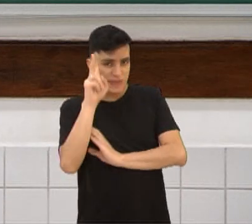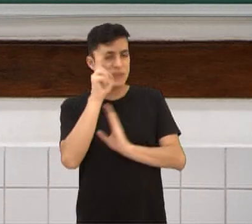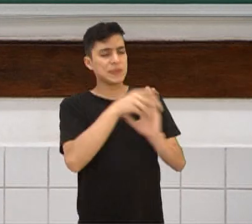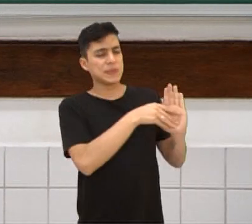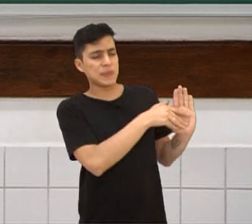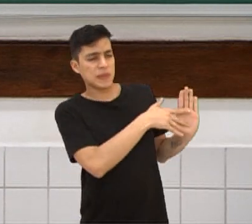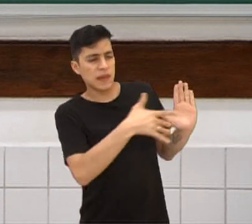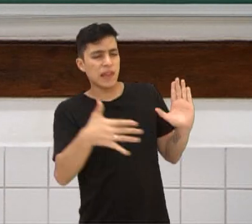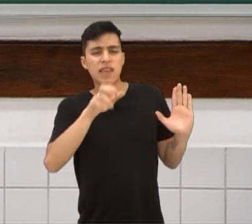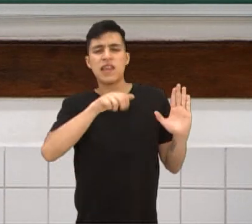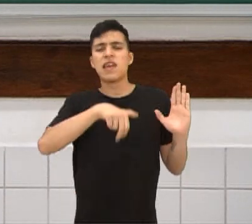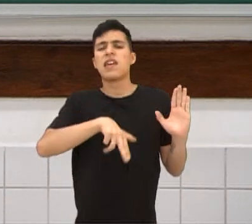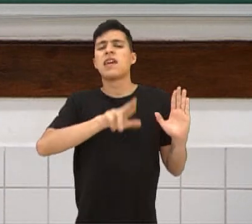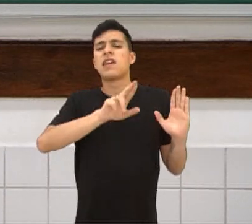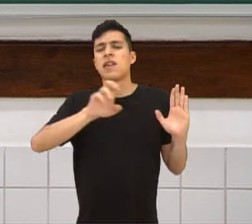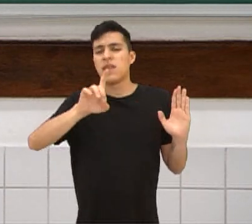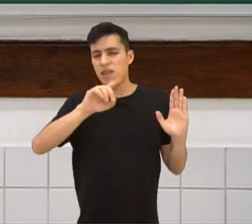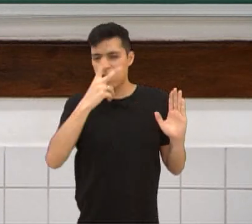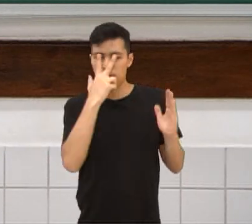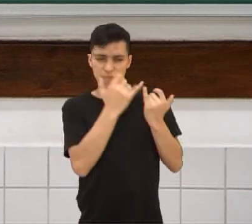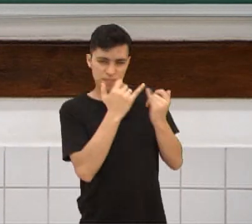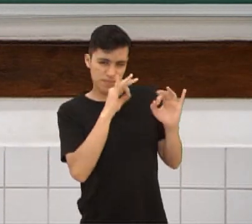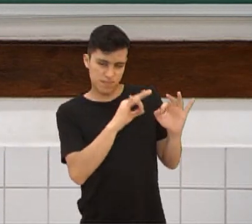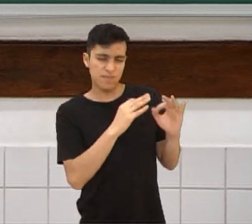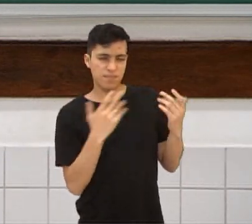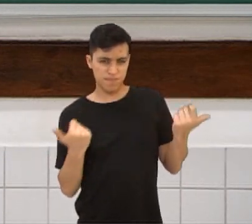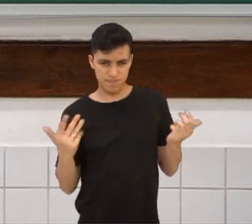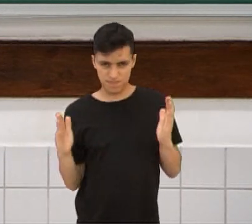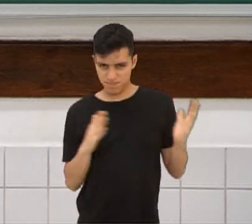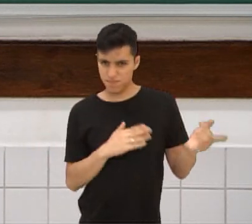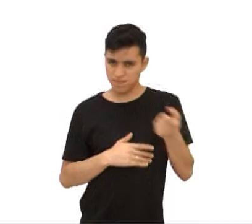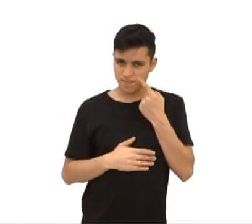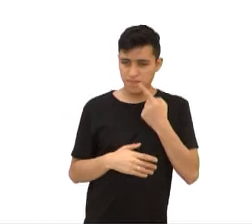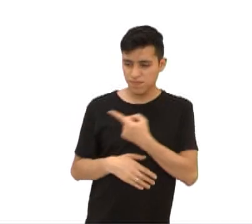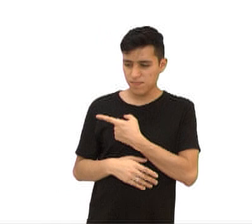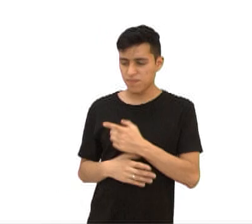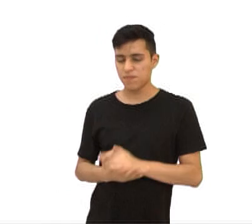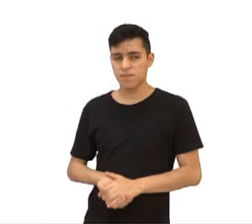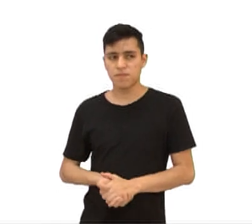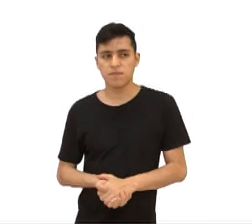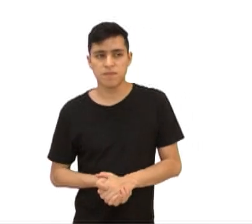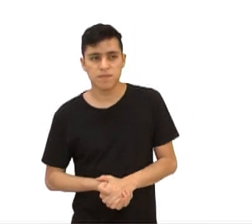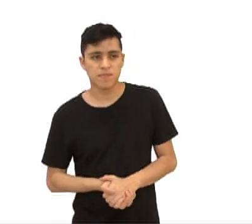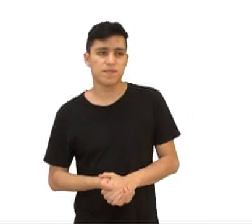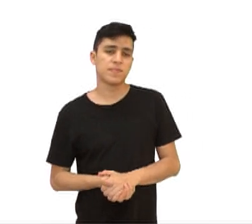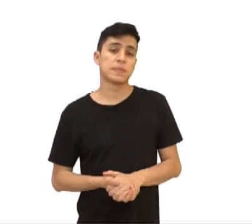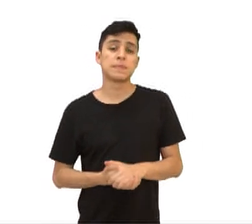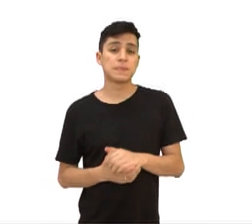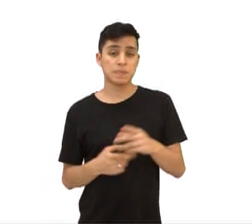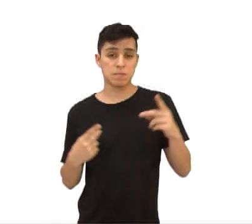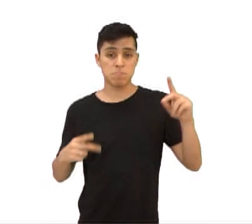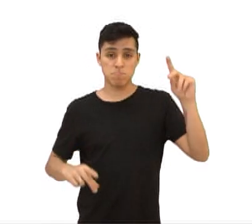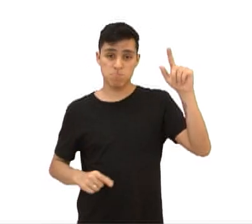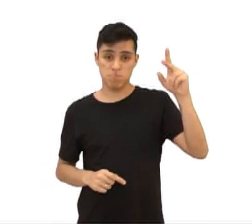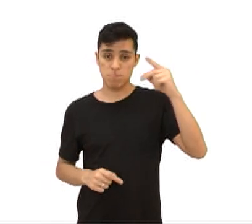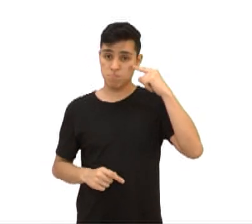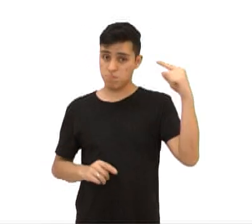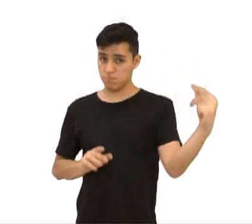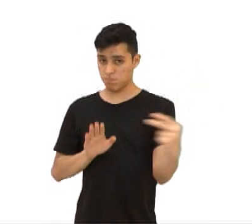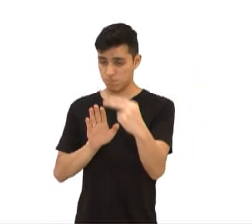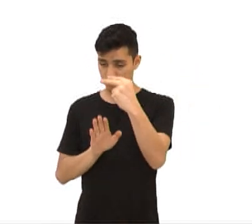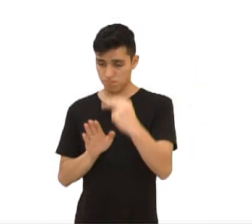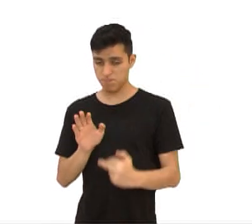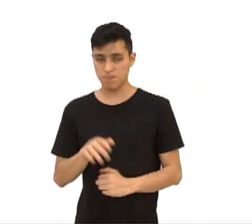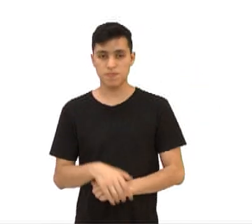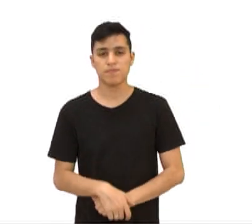né? Tudo isso igual ao conto. Vamos ler? Então, vamos. Hubo uma vez um lobo que se